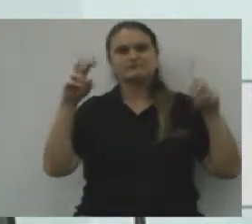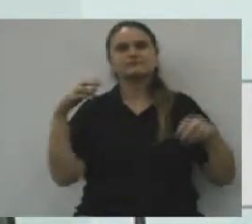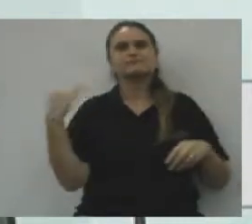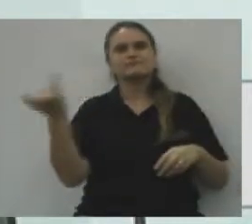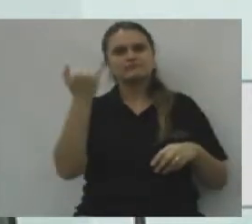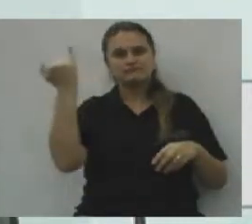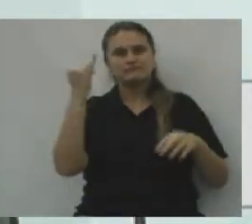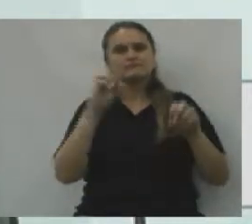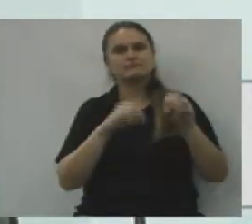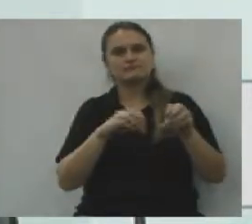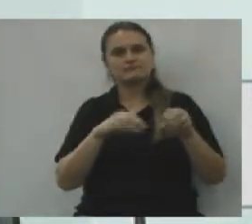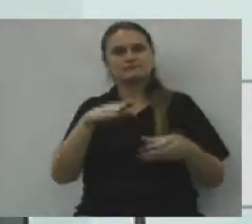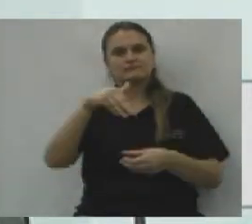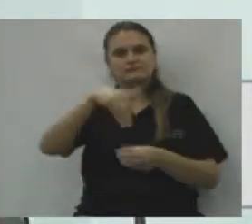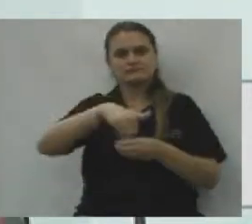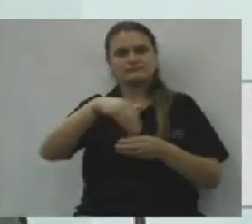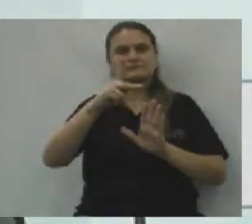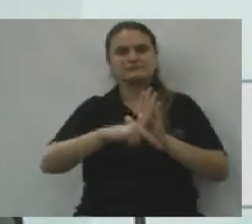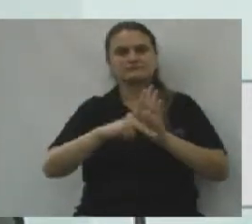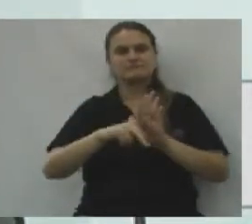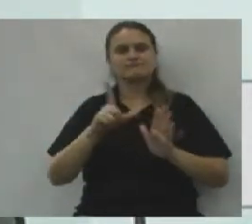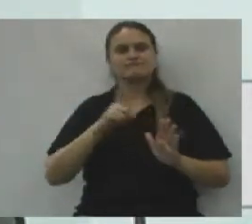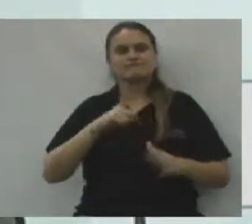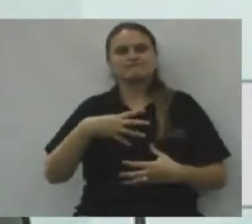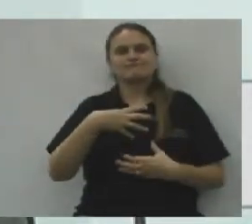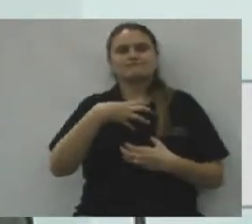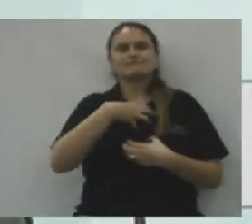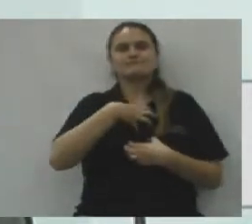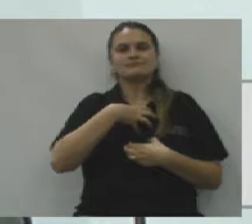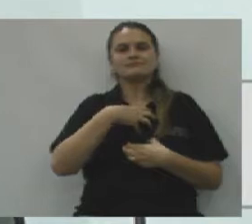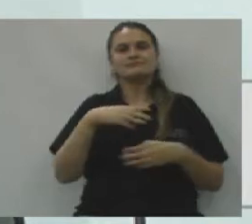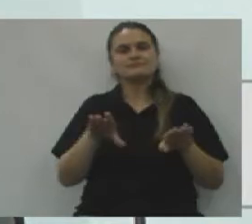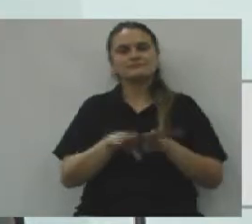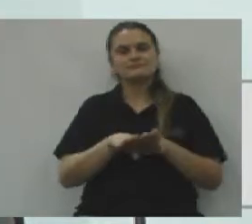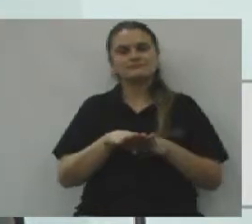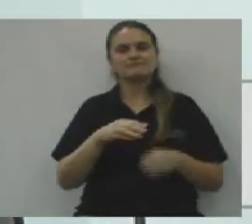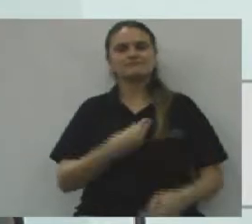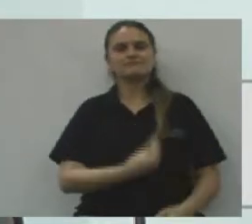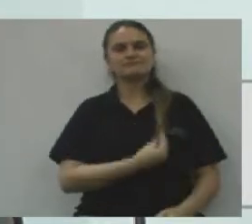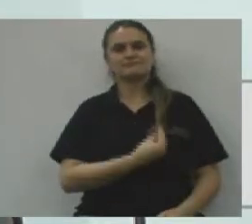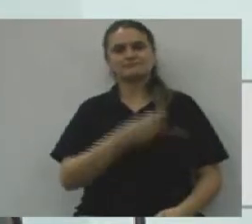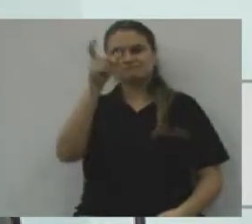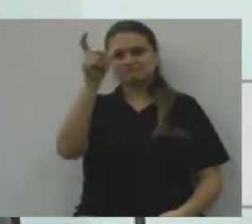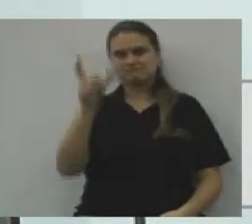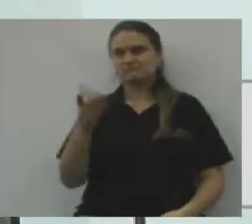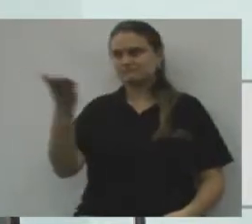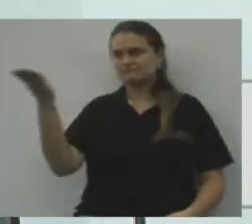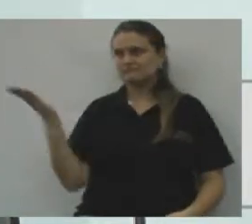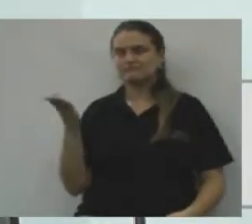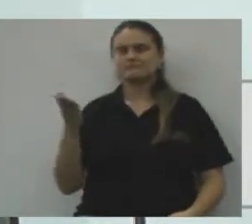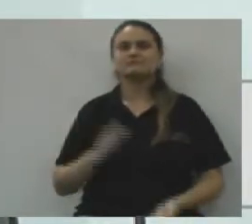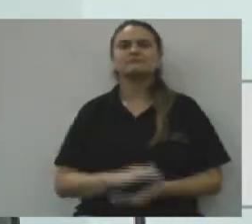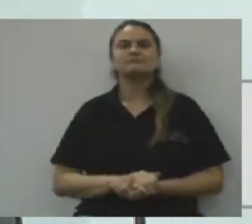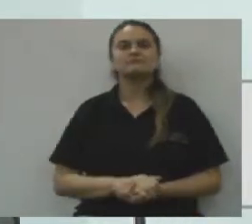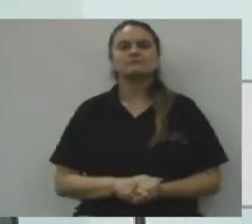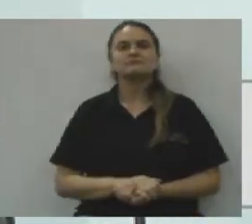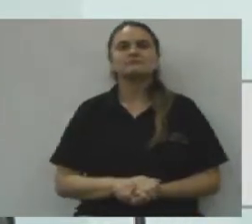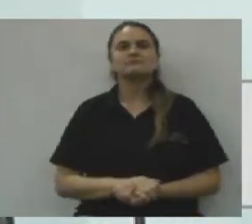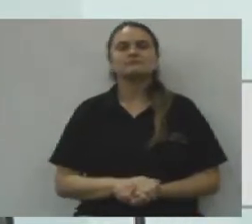particular, com a votação desse projeto, me sinto, sem dúvida nenhuma, também muito bem representado pelos senhores aqui